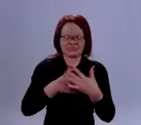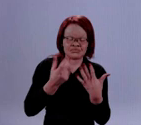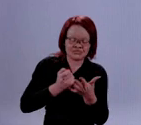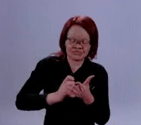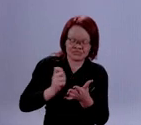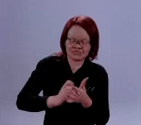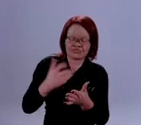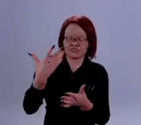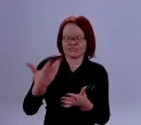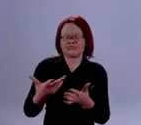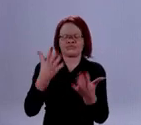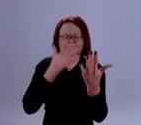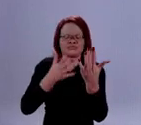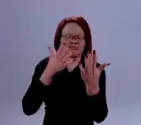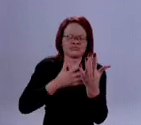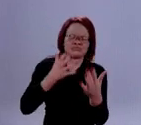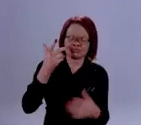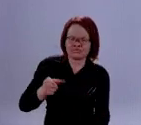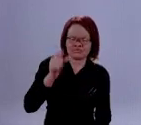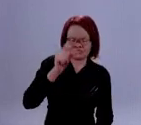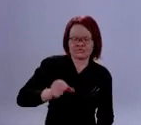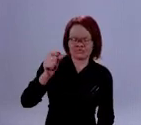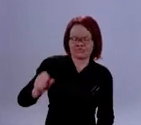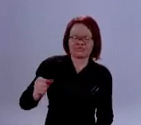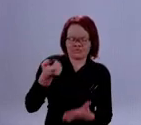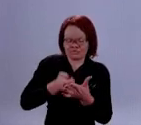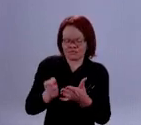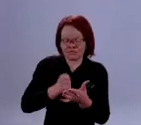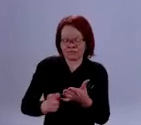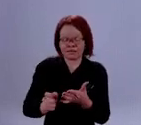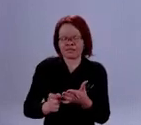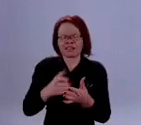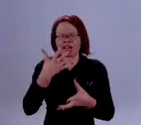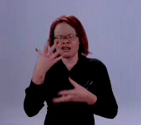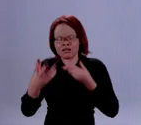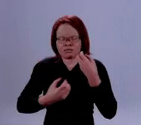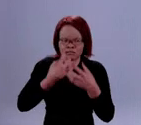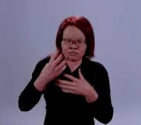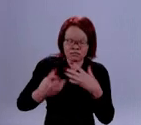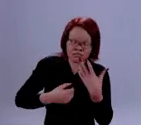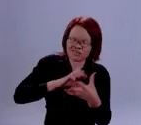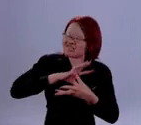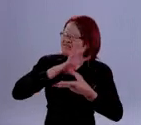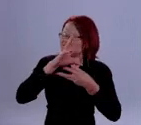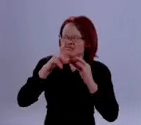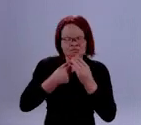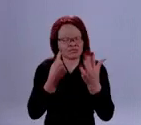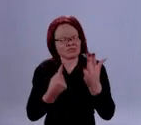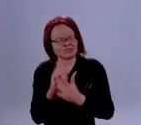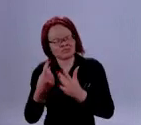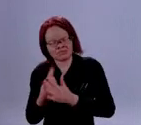o diário é um tipo de texto em que a pessoa que o escreve Vai contando